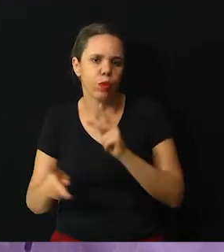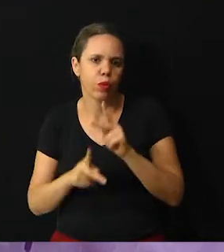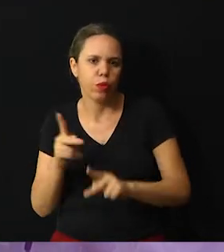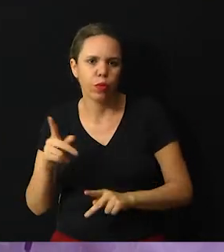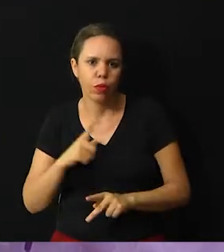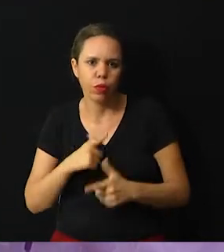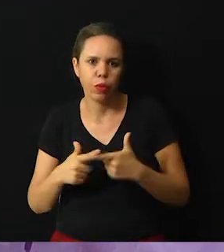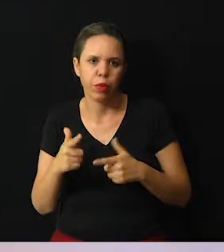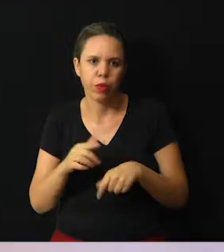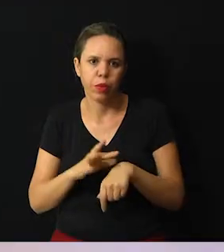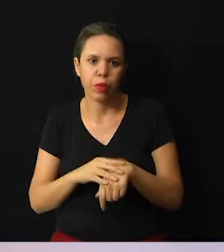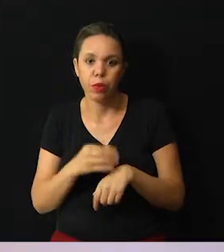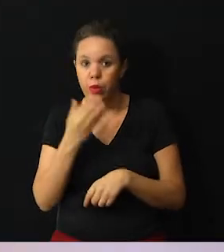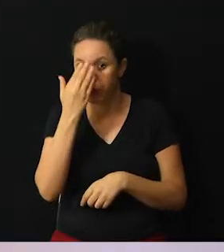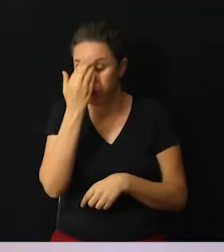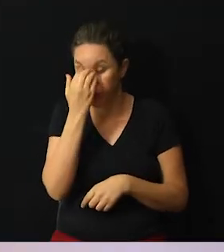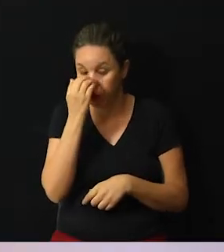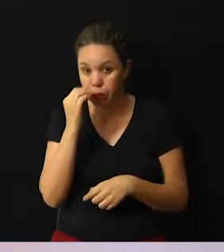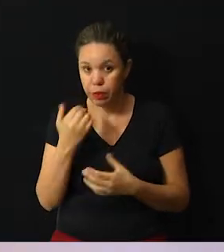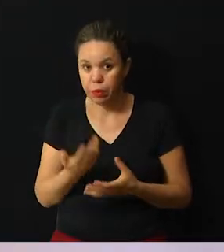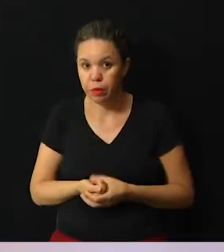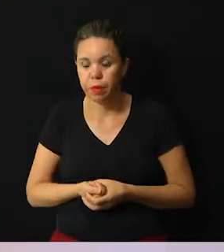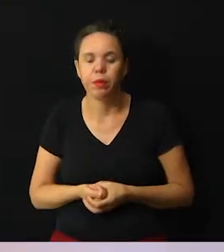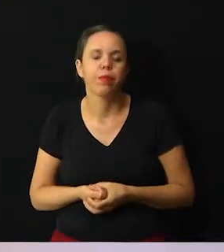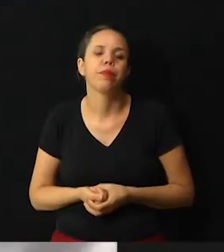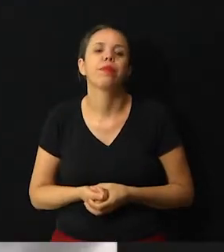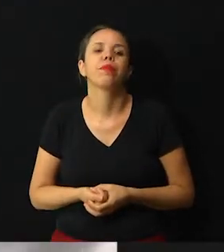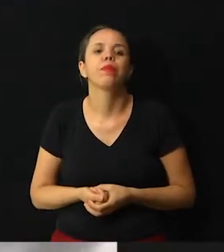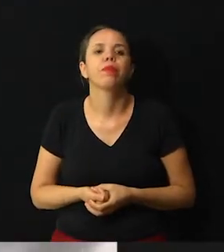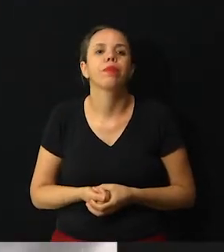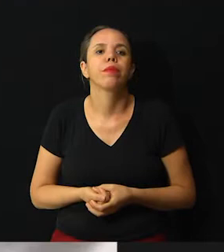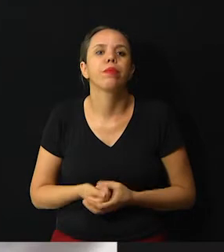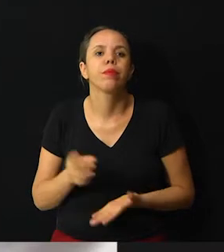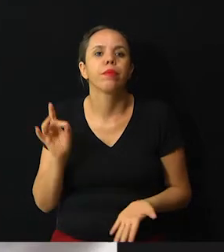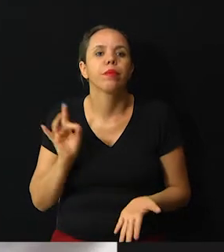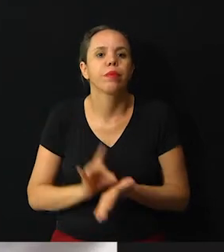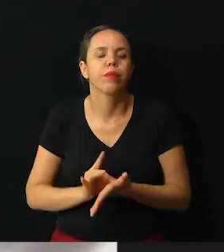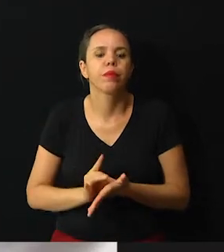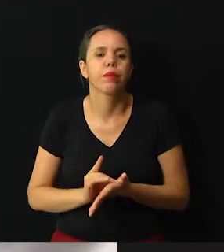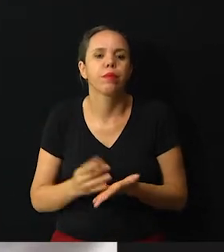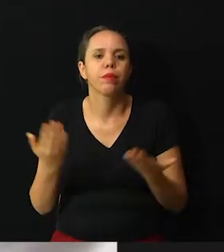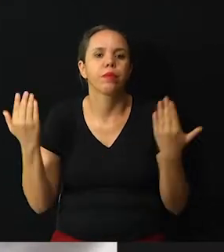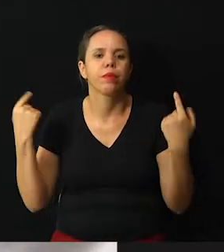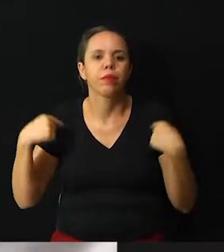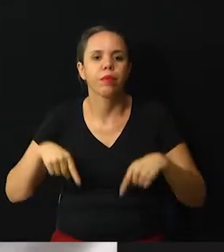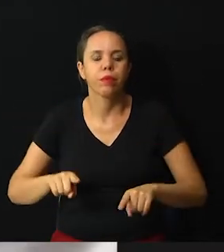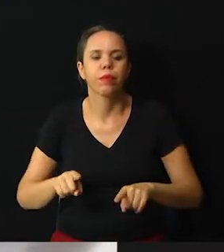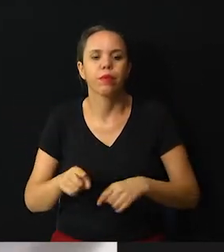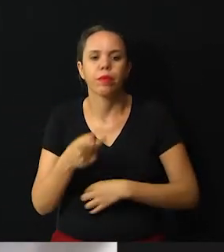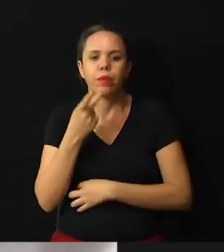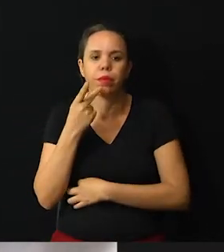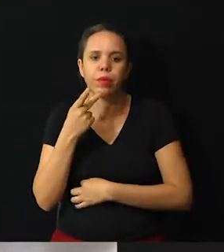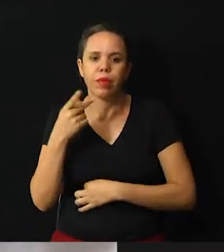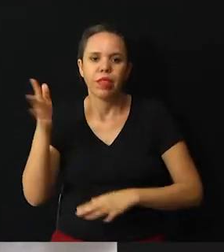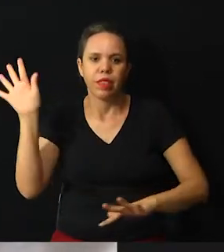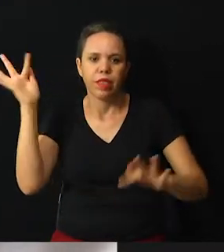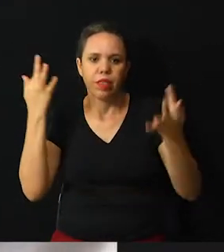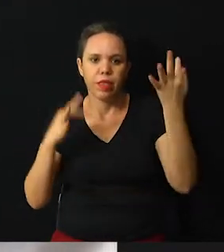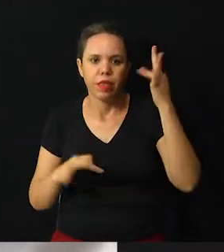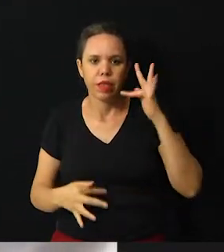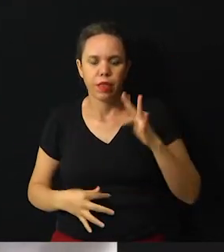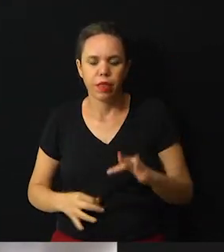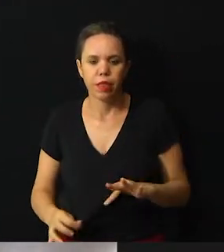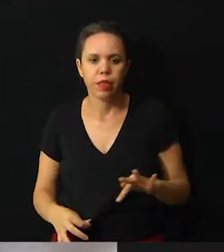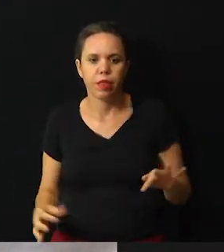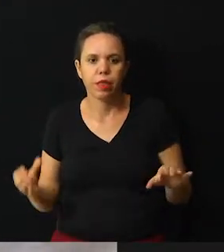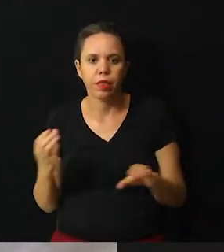com a pessoa que tem a fibromialgia? pois é, a fibromialgia é realmente uma condição que chama de dolorosa, quer dizer, a paciente